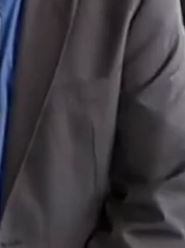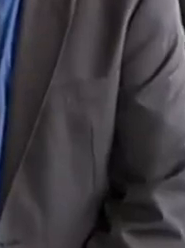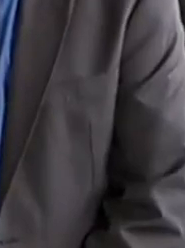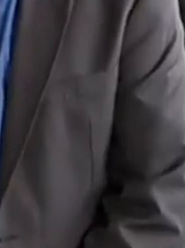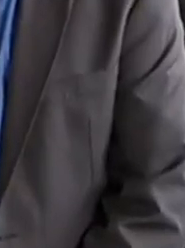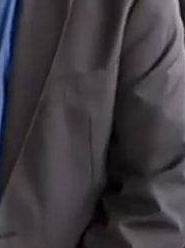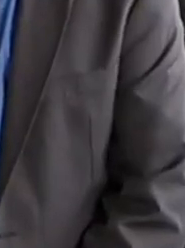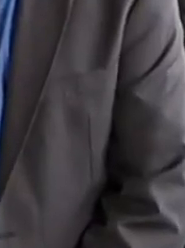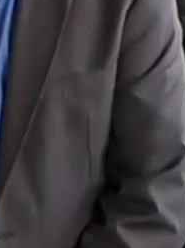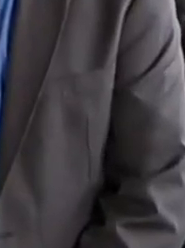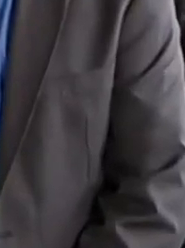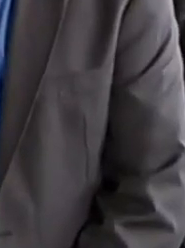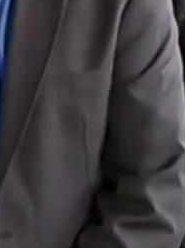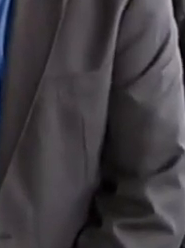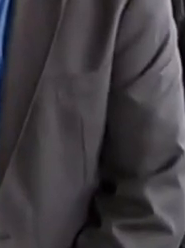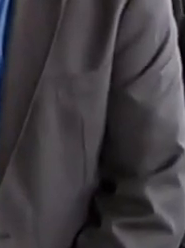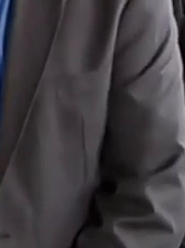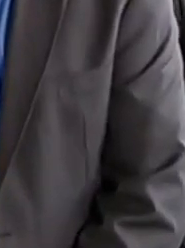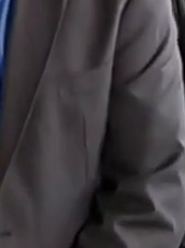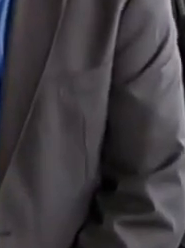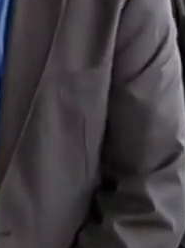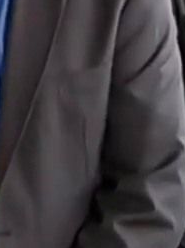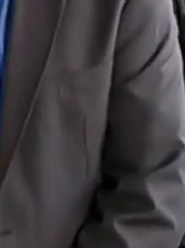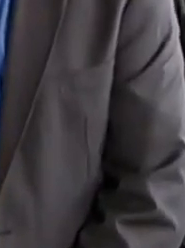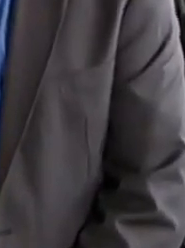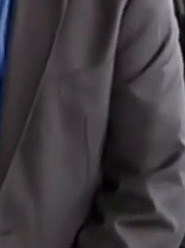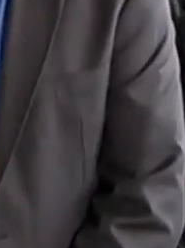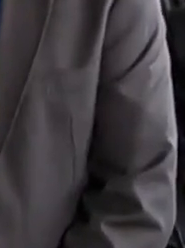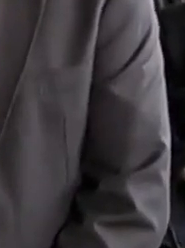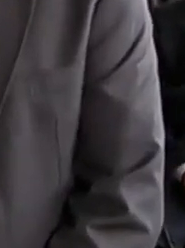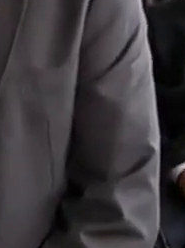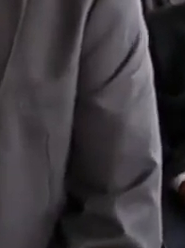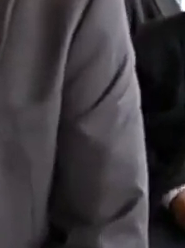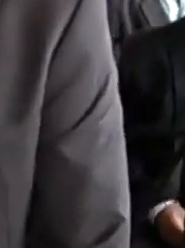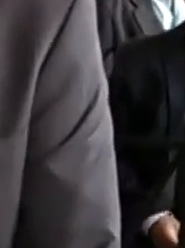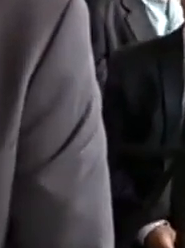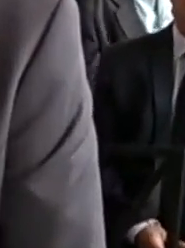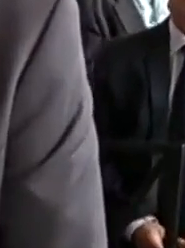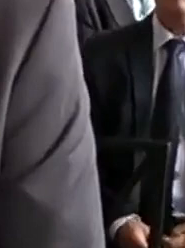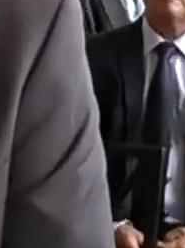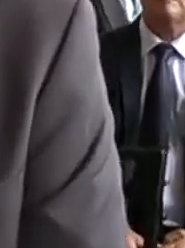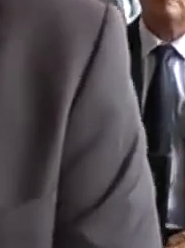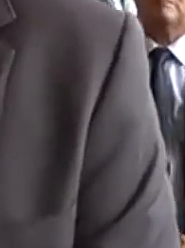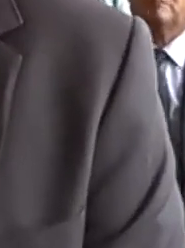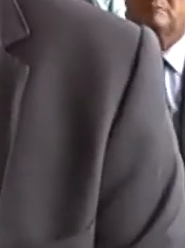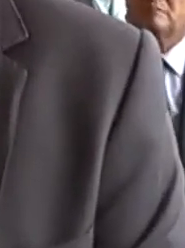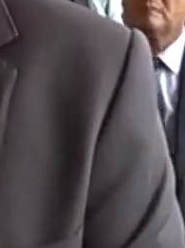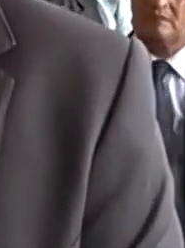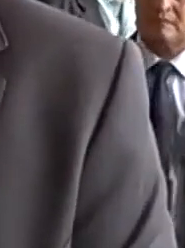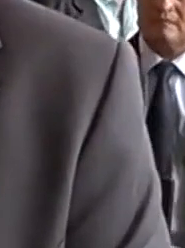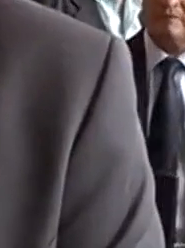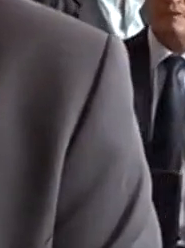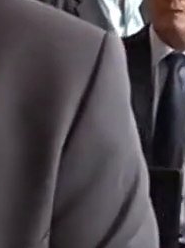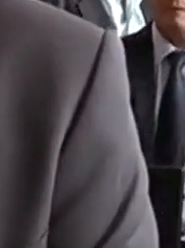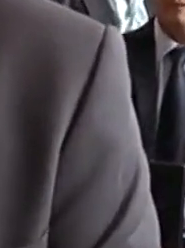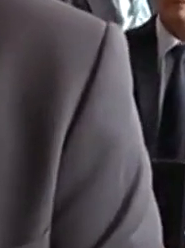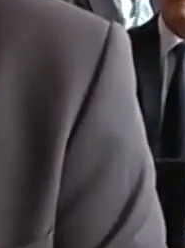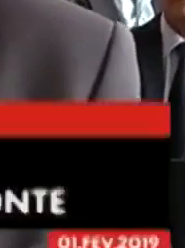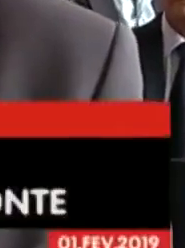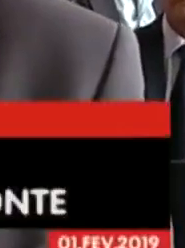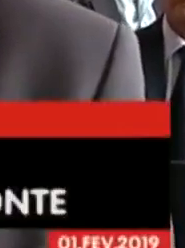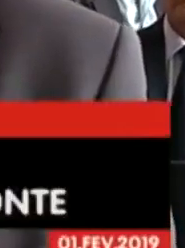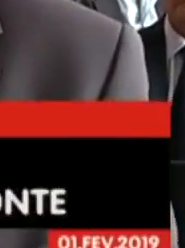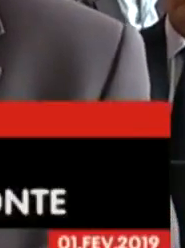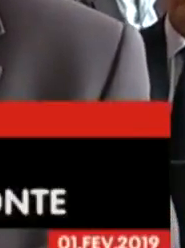que está a situação lá? E em relação aos deputados aqui, está otimista em relação a essa nova legislatura? Eu gostaria de agradecer a vocês